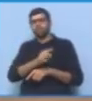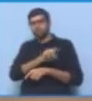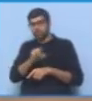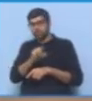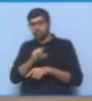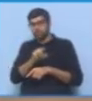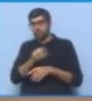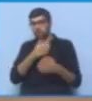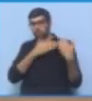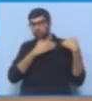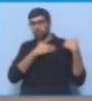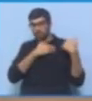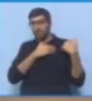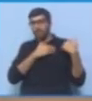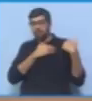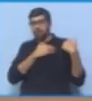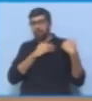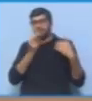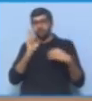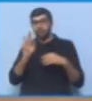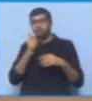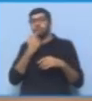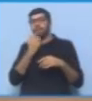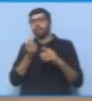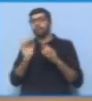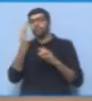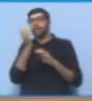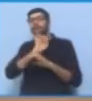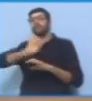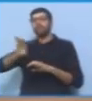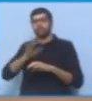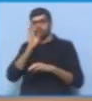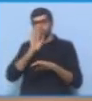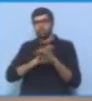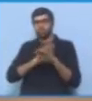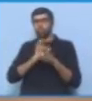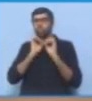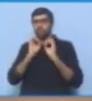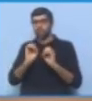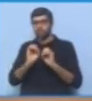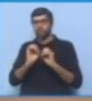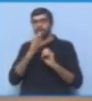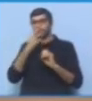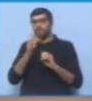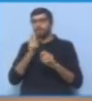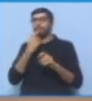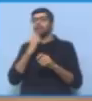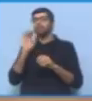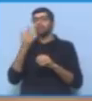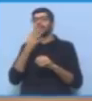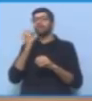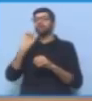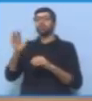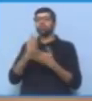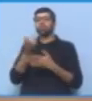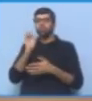ónus, vão assumir essa responsabilidade. Já que viram, então atirem a primeira pedra. Quem nunca pecou, então, e não disse só que atirem a primeira pedra, disse. E